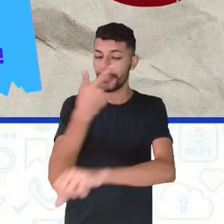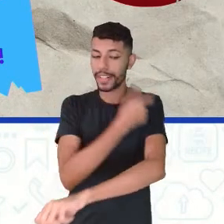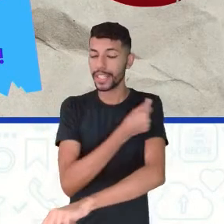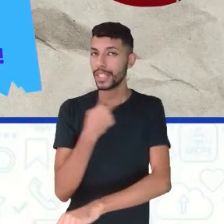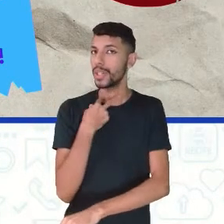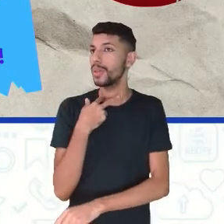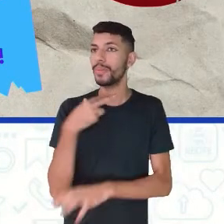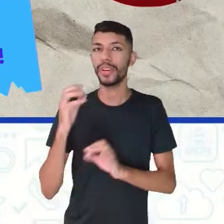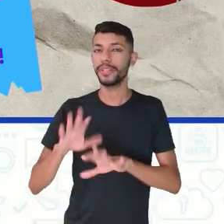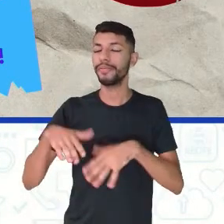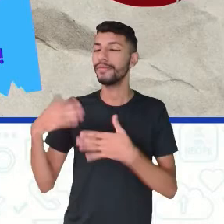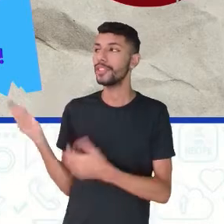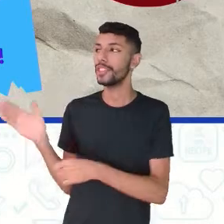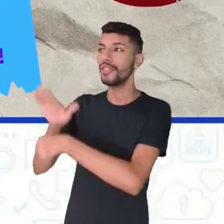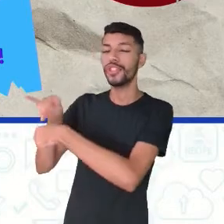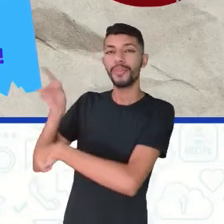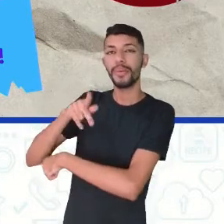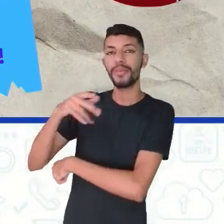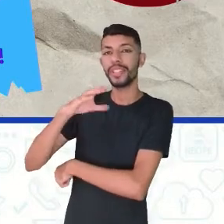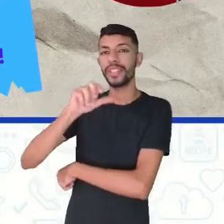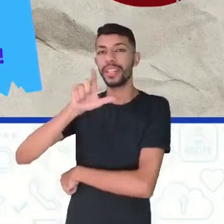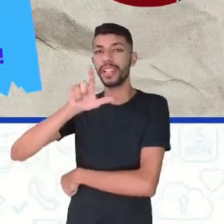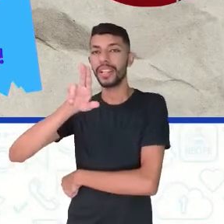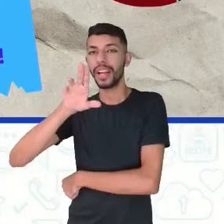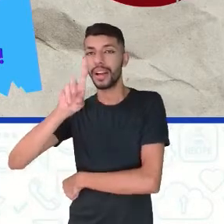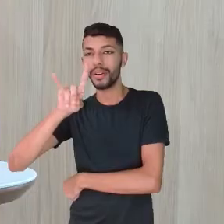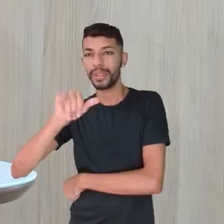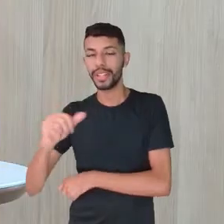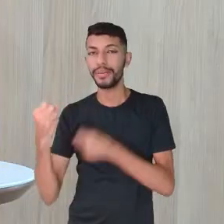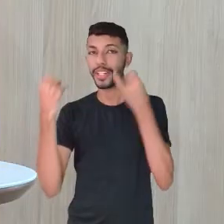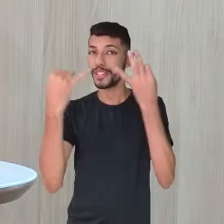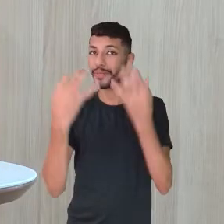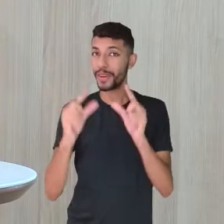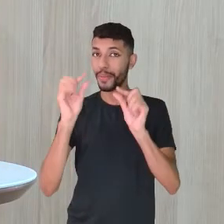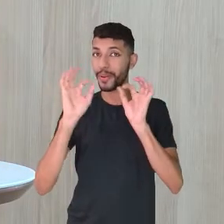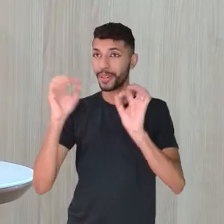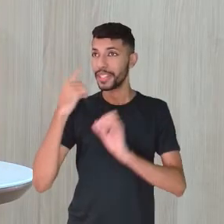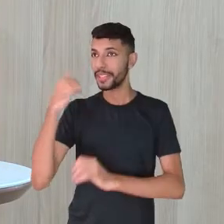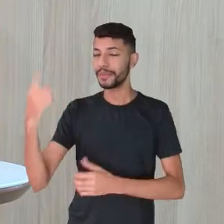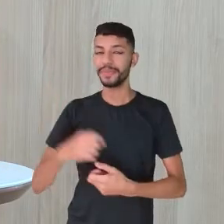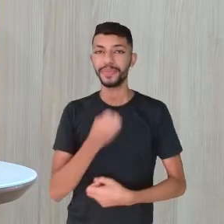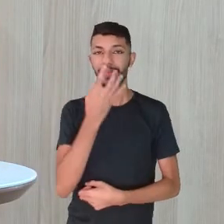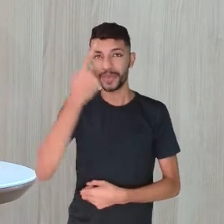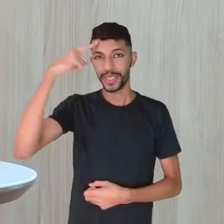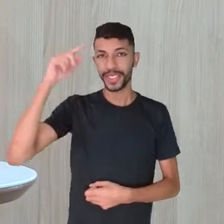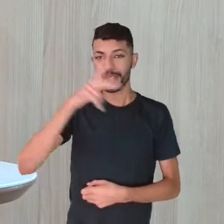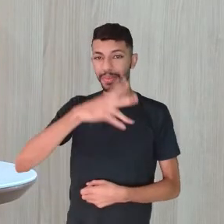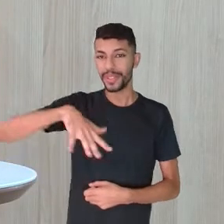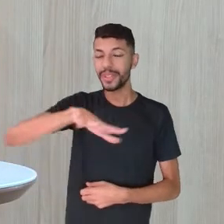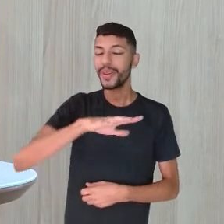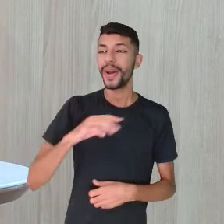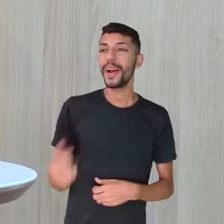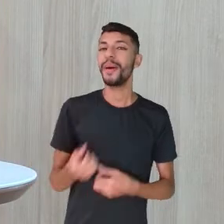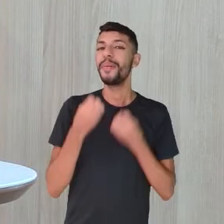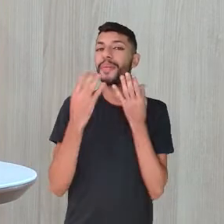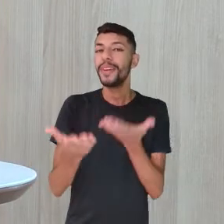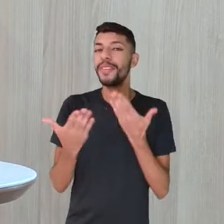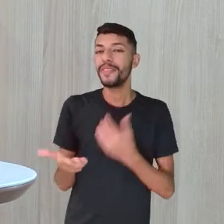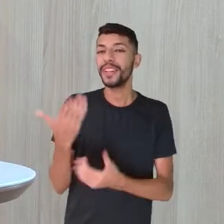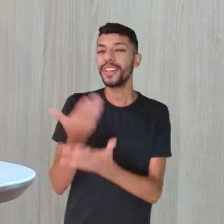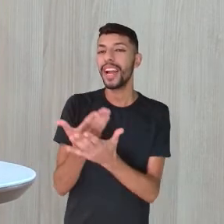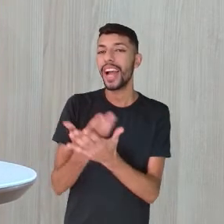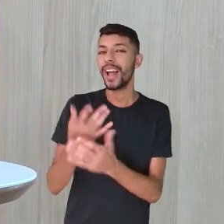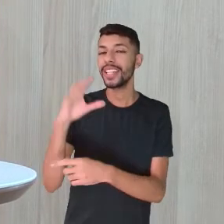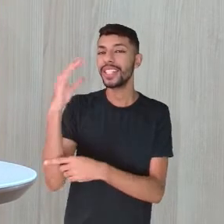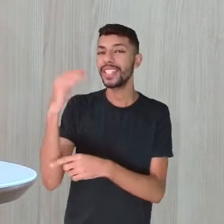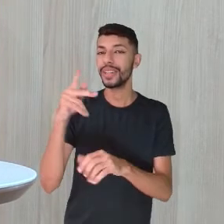e falar um pouquinho aí da vacina para a gente, Cláudia. Bom dia, pessoal, bem-vindos para mais uma aula de ciências, né, com a professora Isabel.